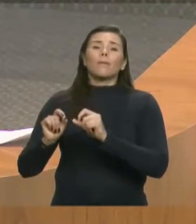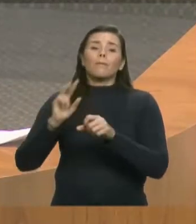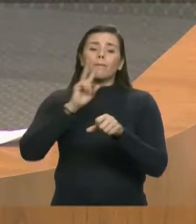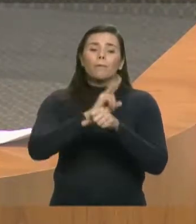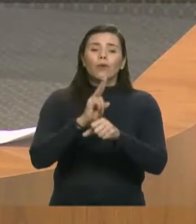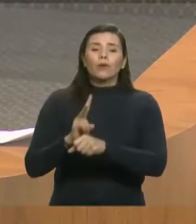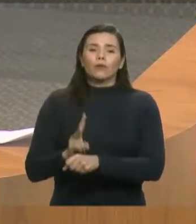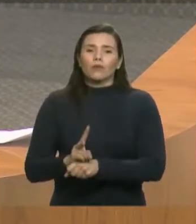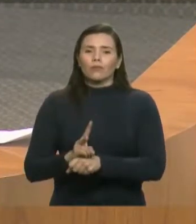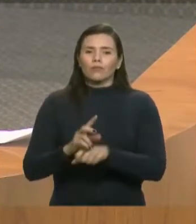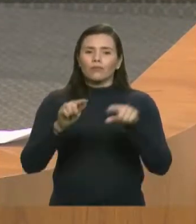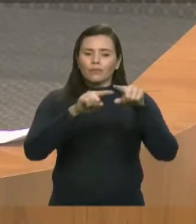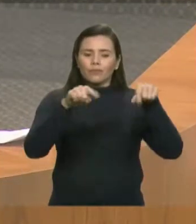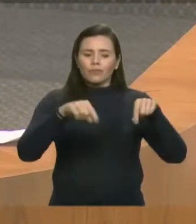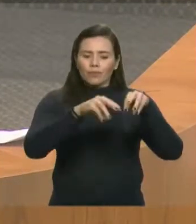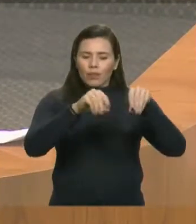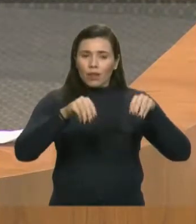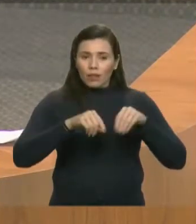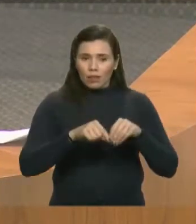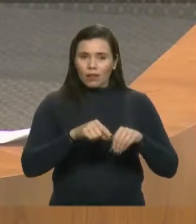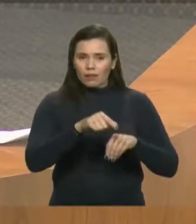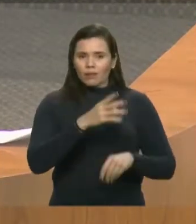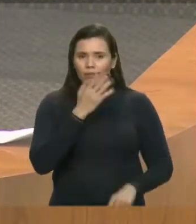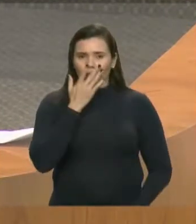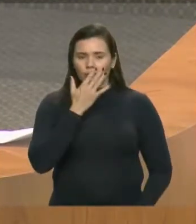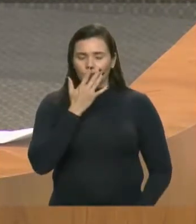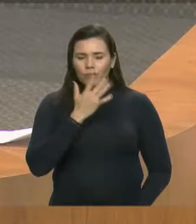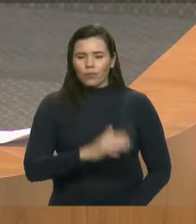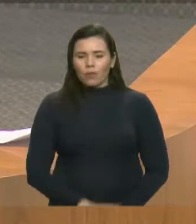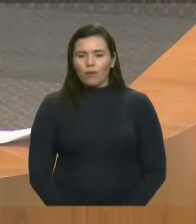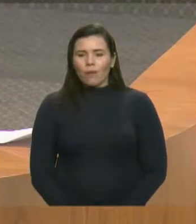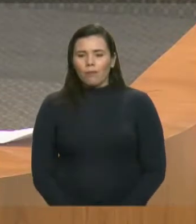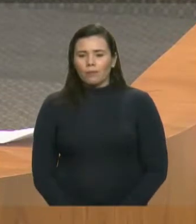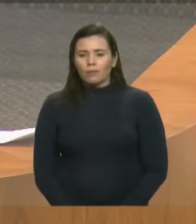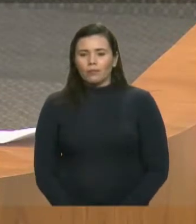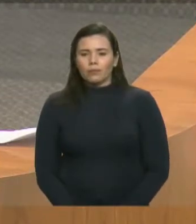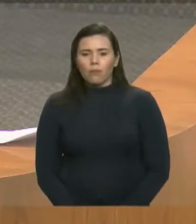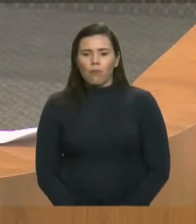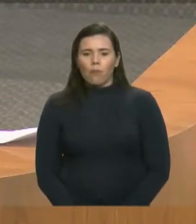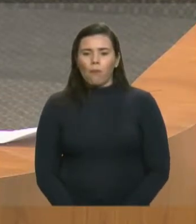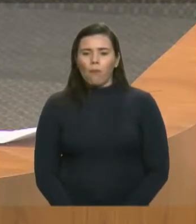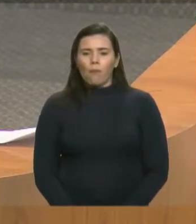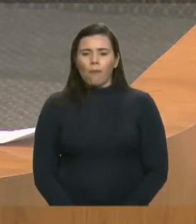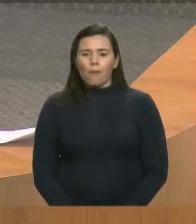nós estamos tratando aqui no nosso pronunciamento, mesma localizada